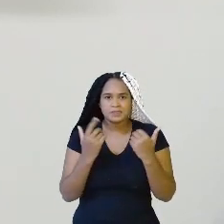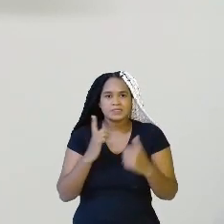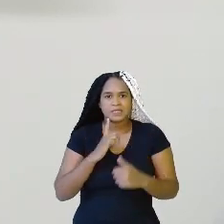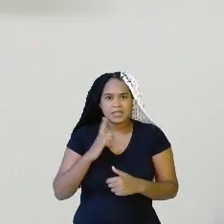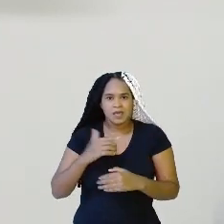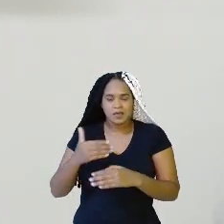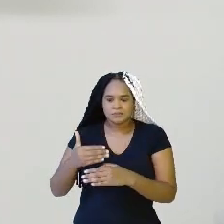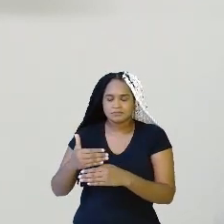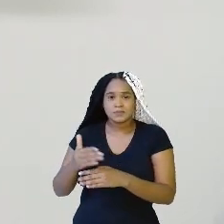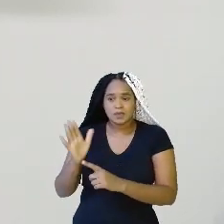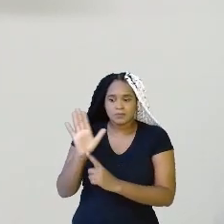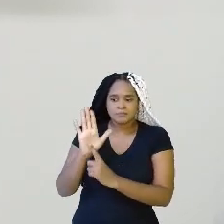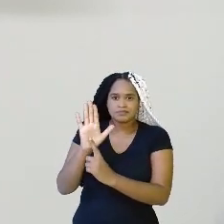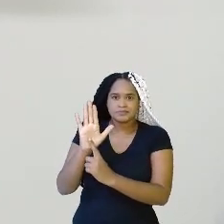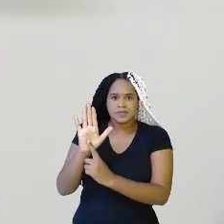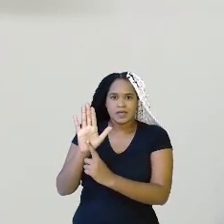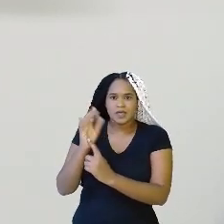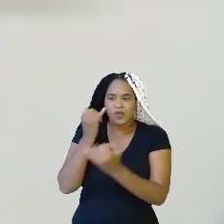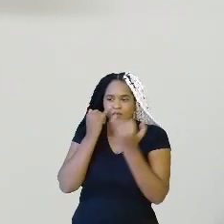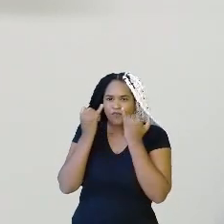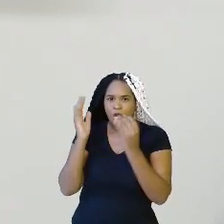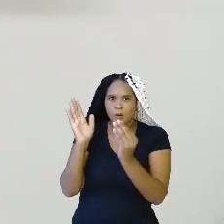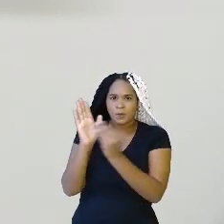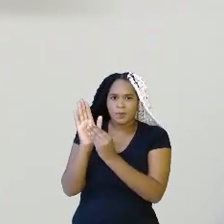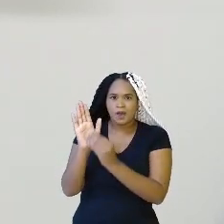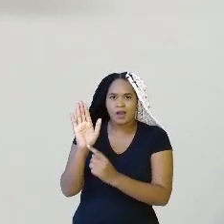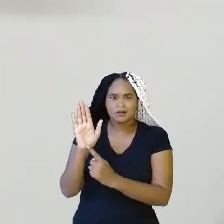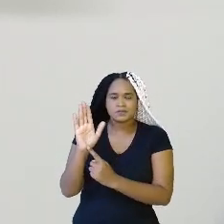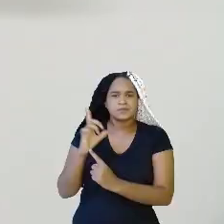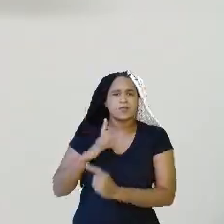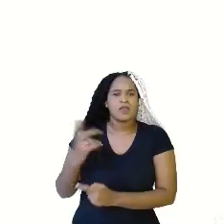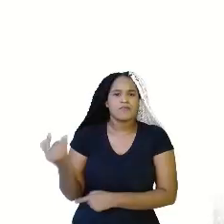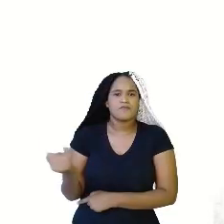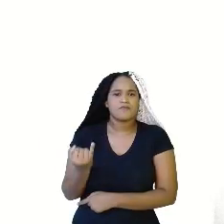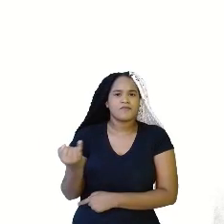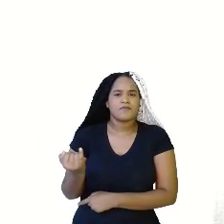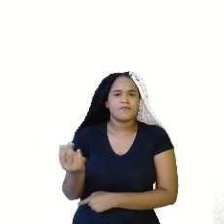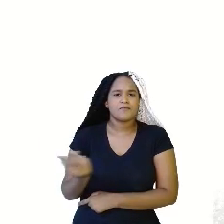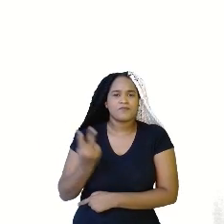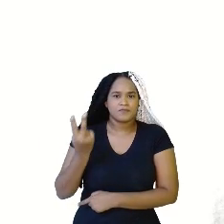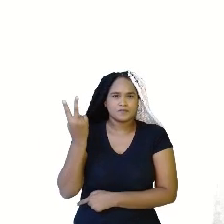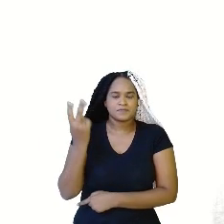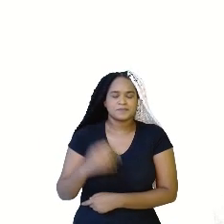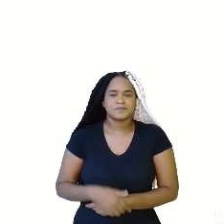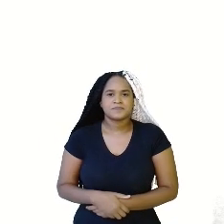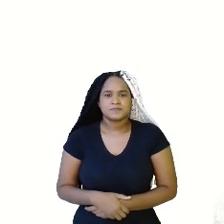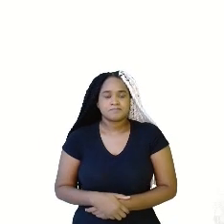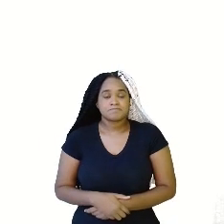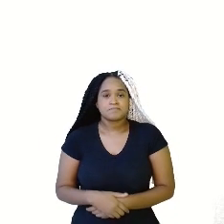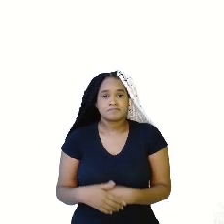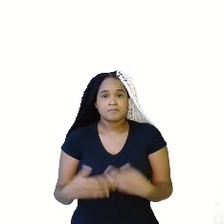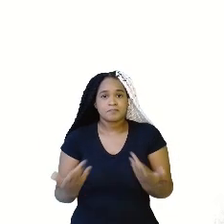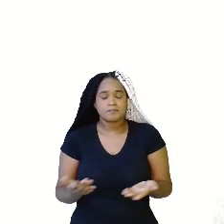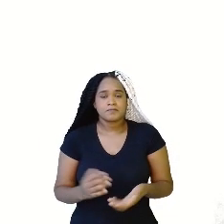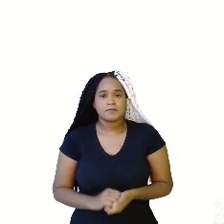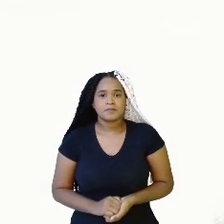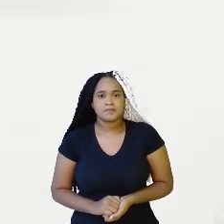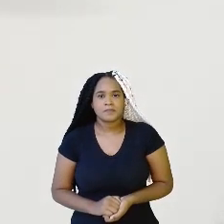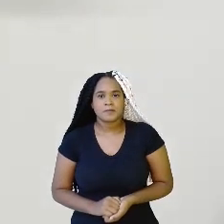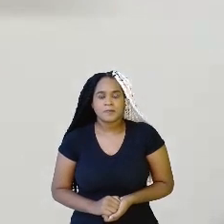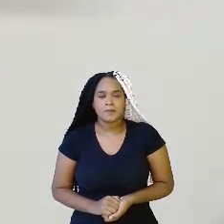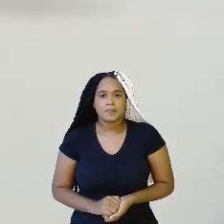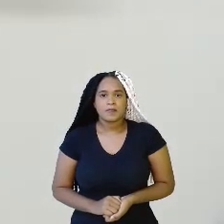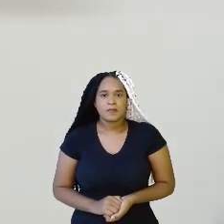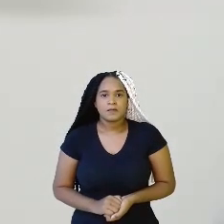que é que a gente consegue ver aí? Valores, exatamente. Uma das formas que a gente utiliza os